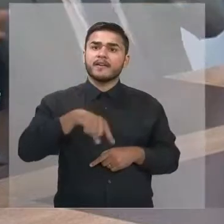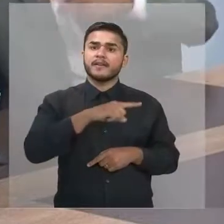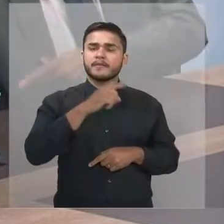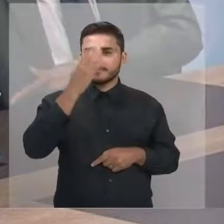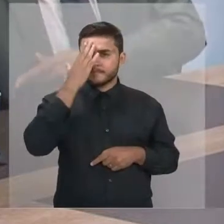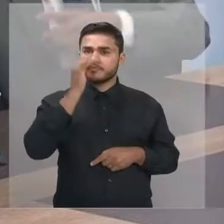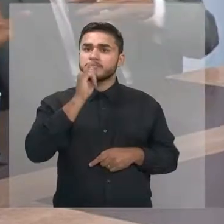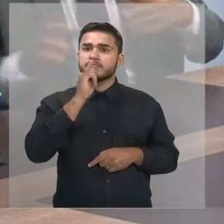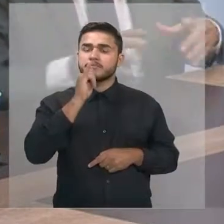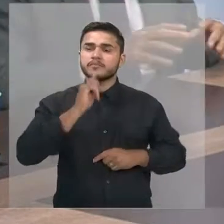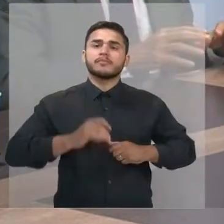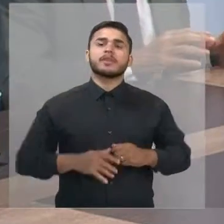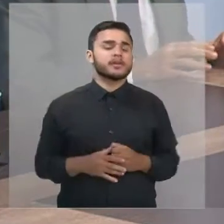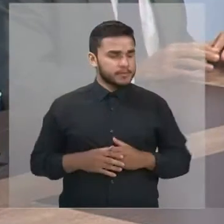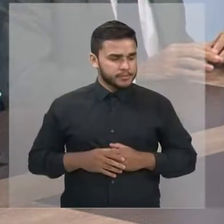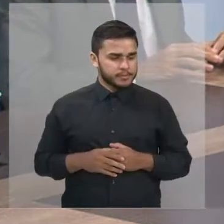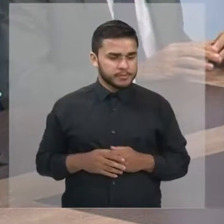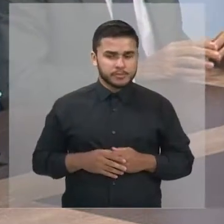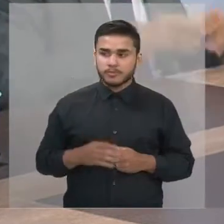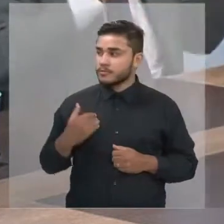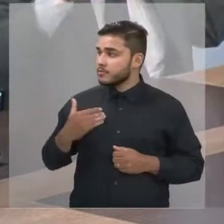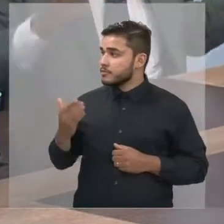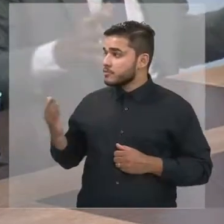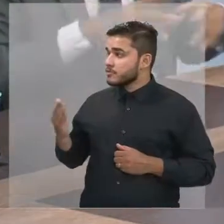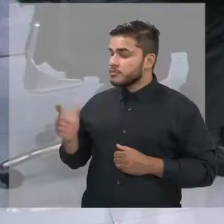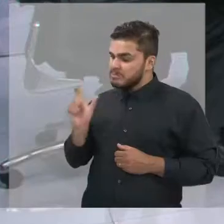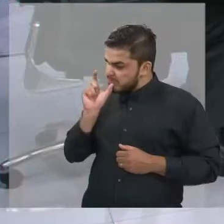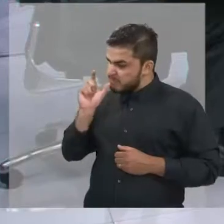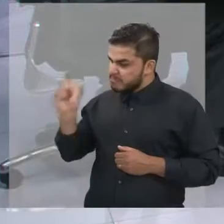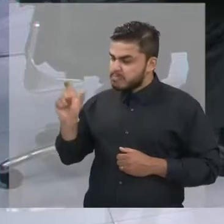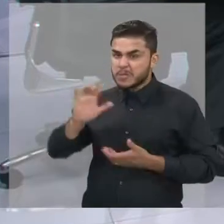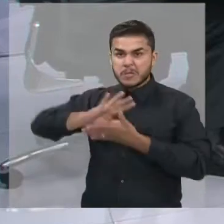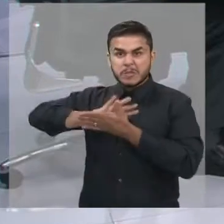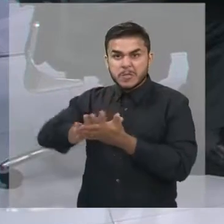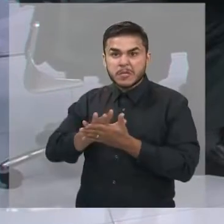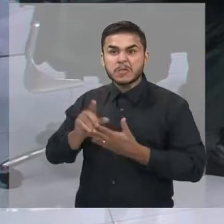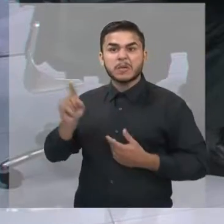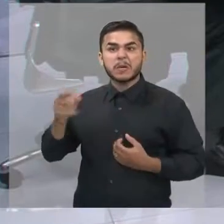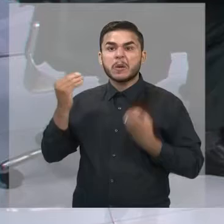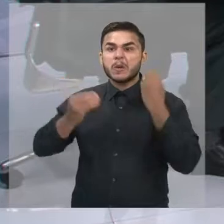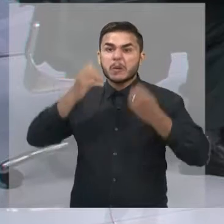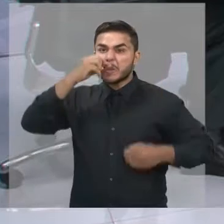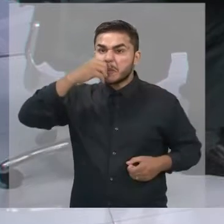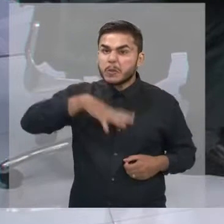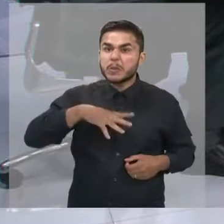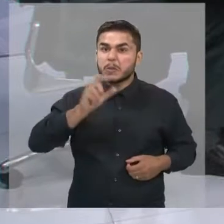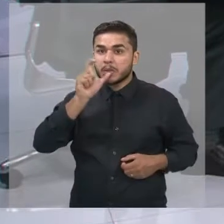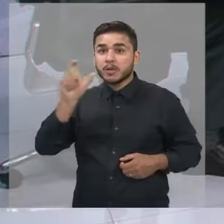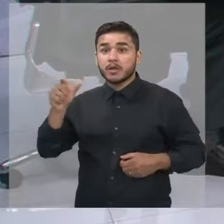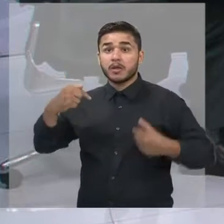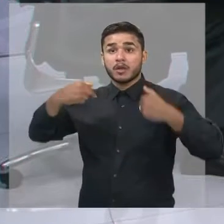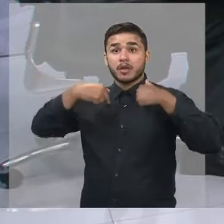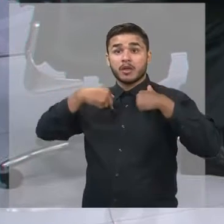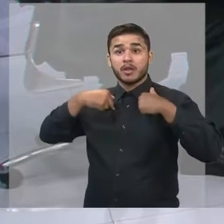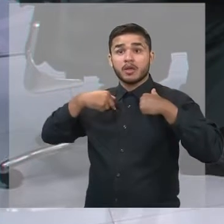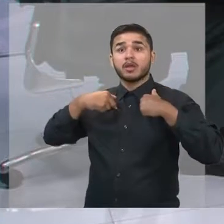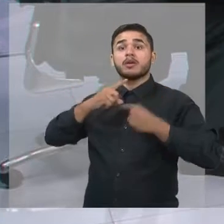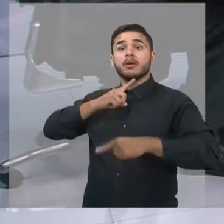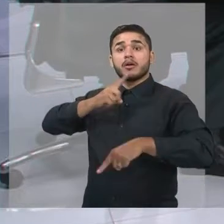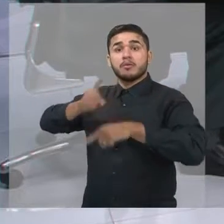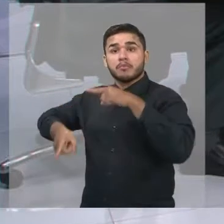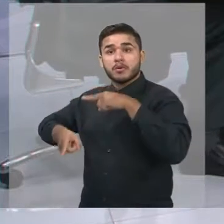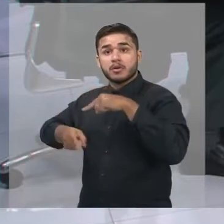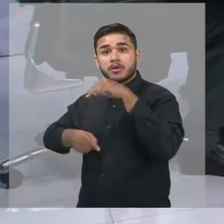se eu chamar o mestre aqui do meu lado de troglodita, de preconceituoso, não sei de quê, eu é que estou exercendo uma censura